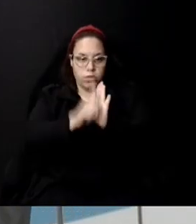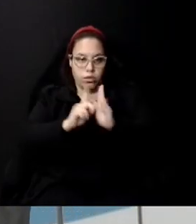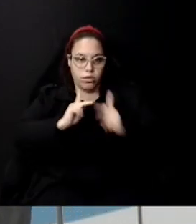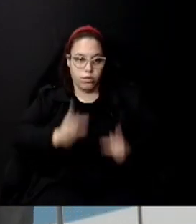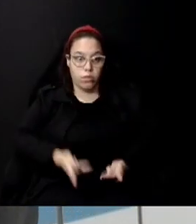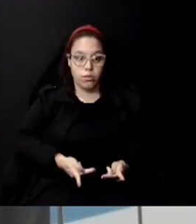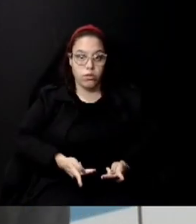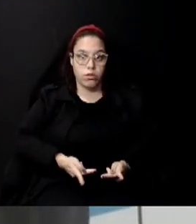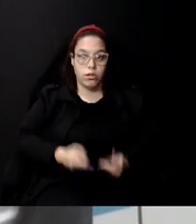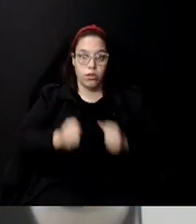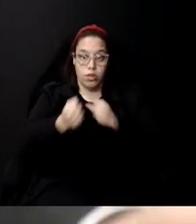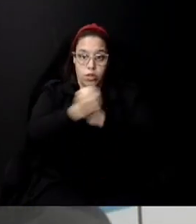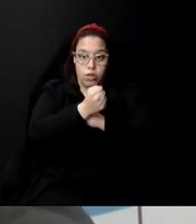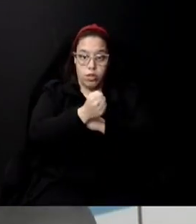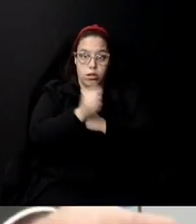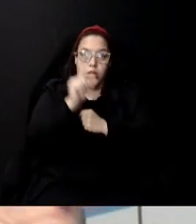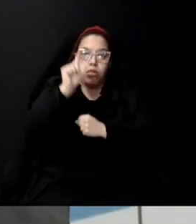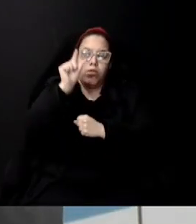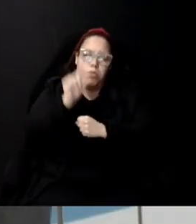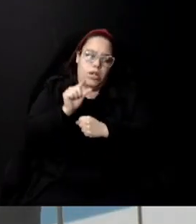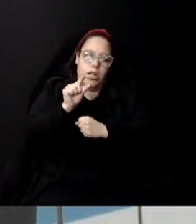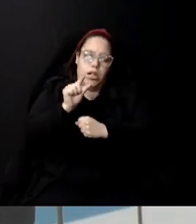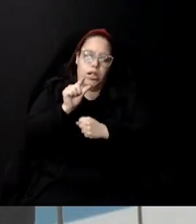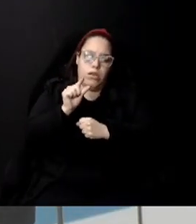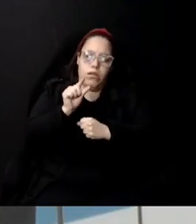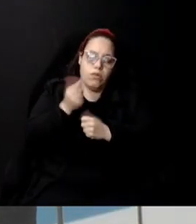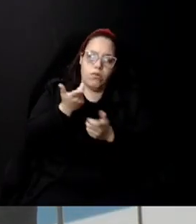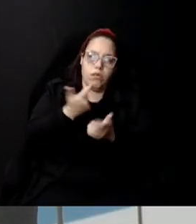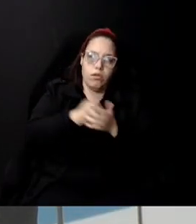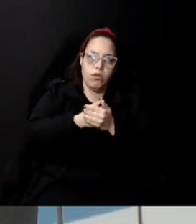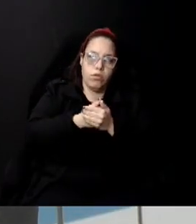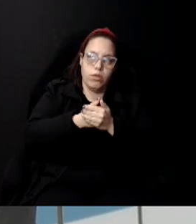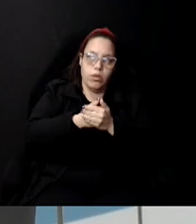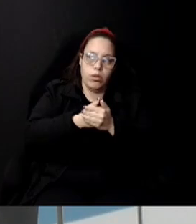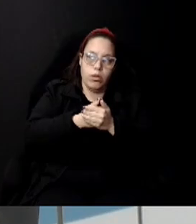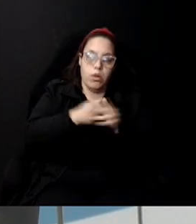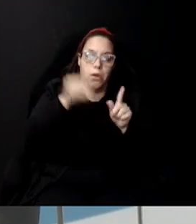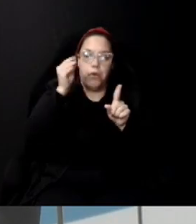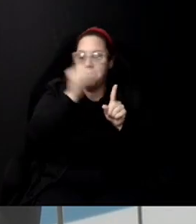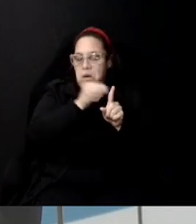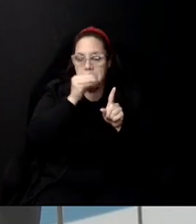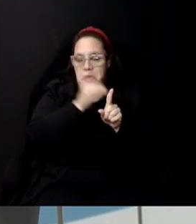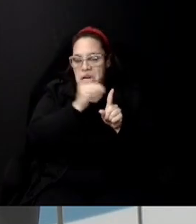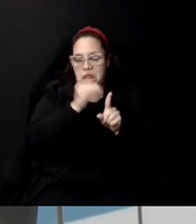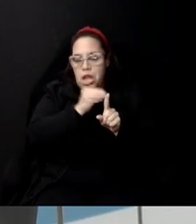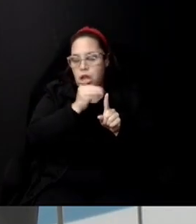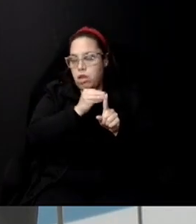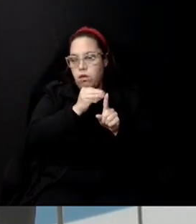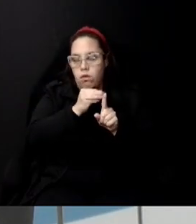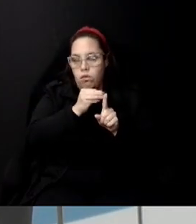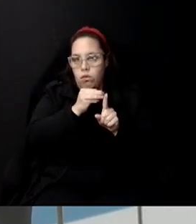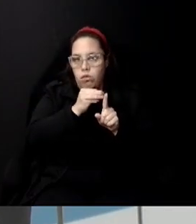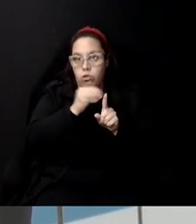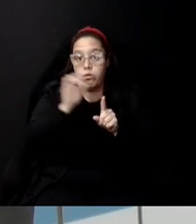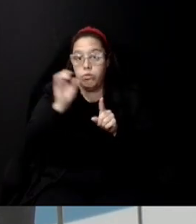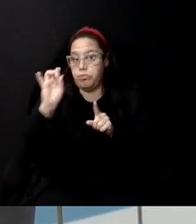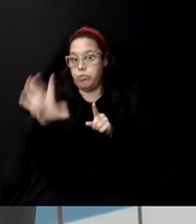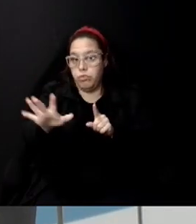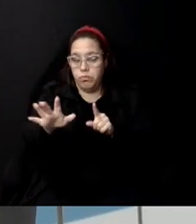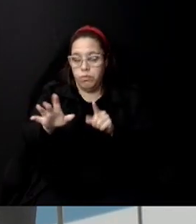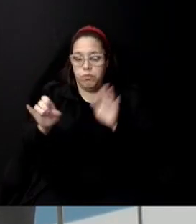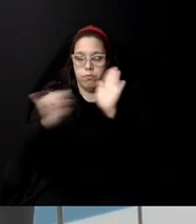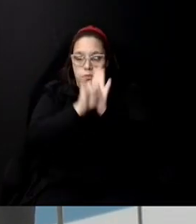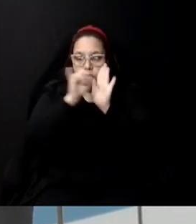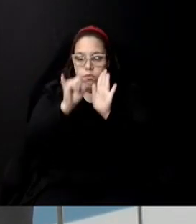das minorias, proteção das pessoas em vulnerabilidade, para que não só se identifique